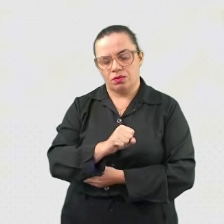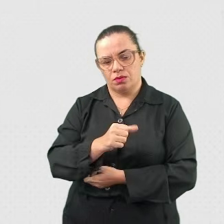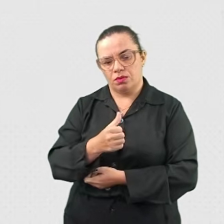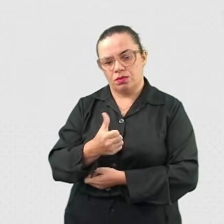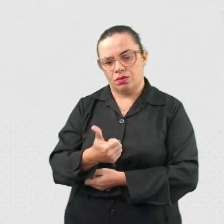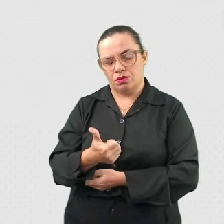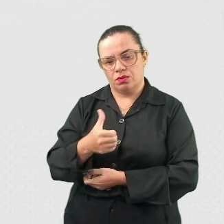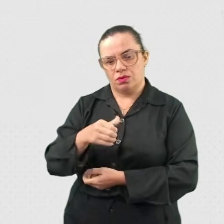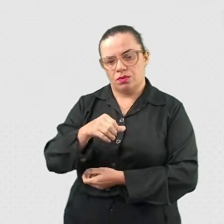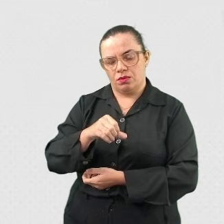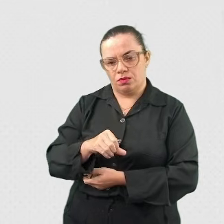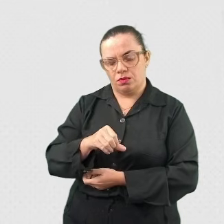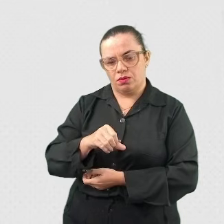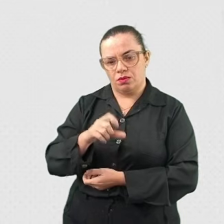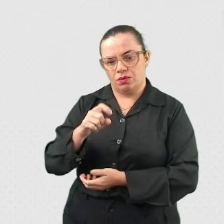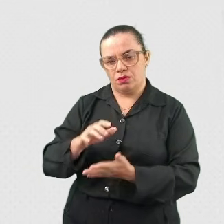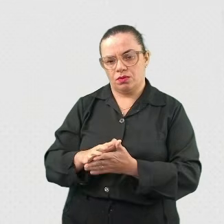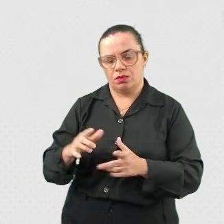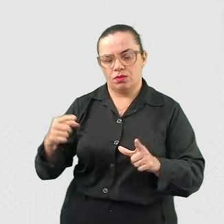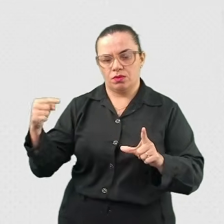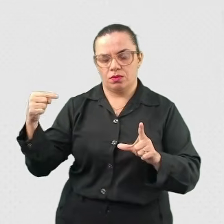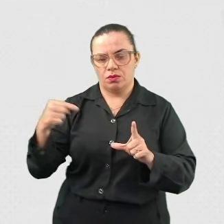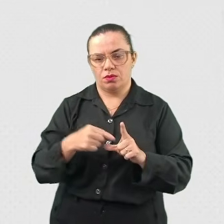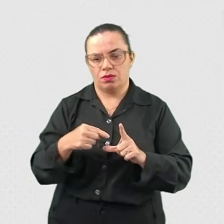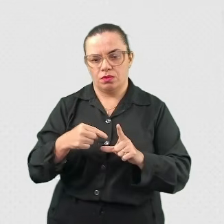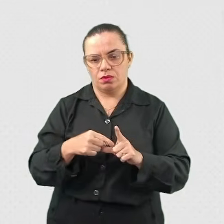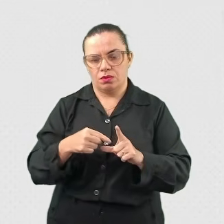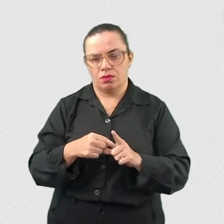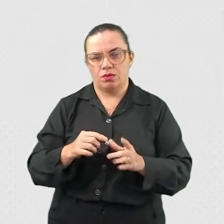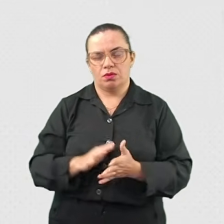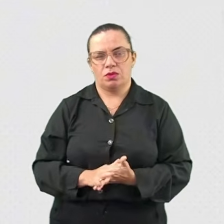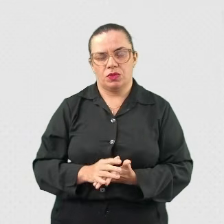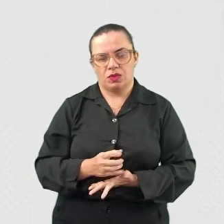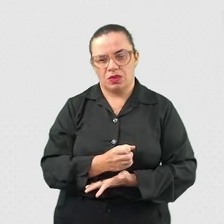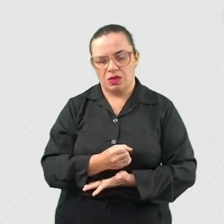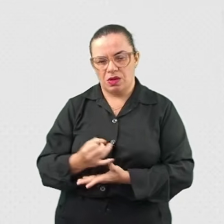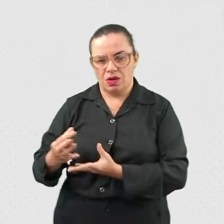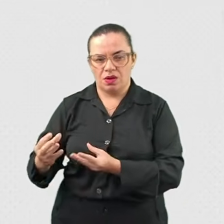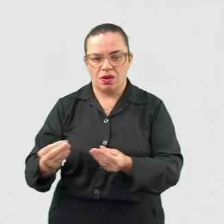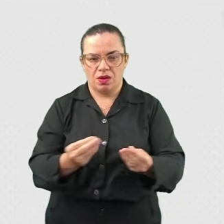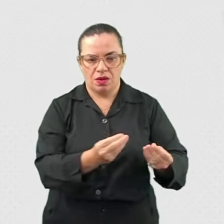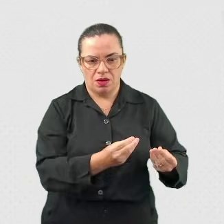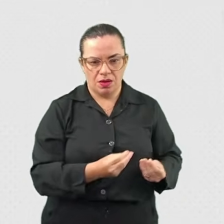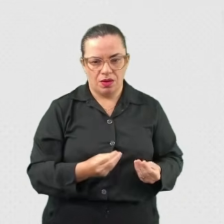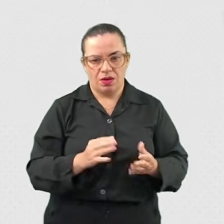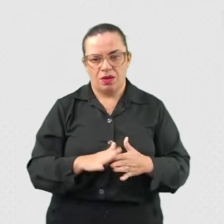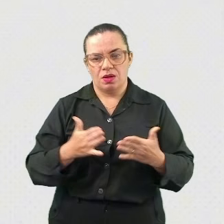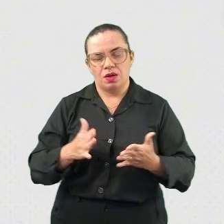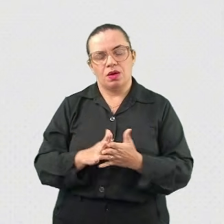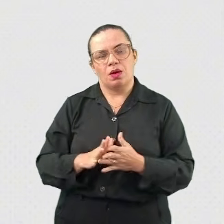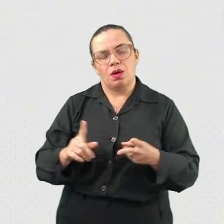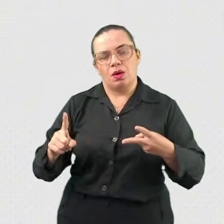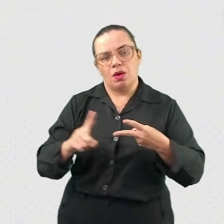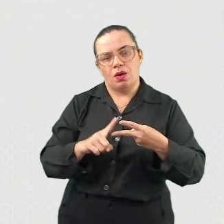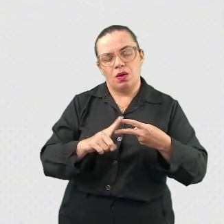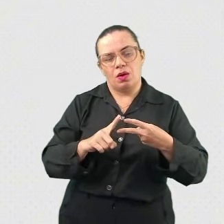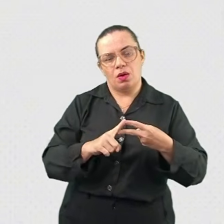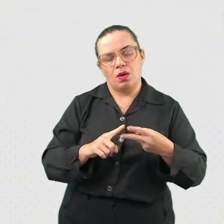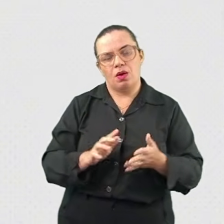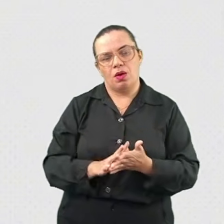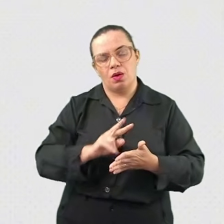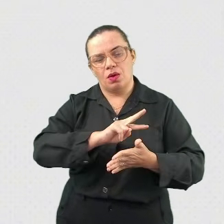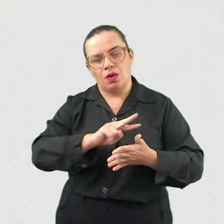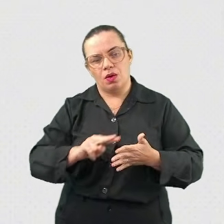819 diagonais. Muita diagonal, né? Isso, mas também um polígono com 42 lados, né? Ele vai ter